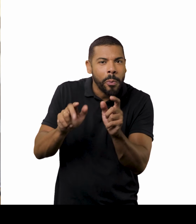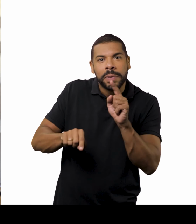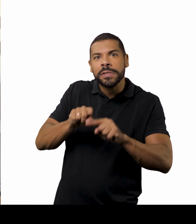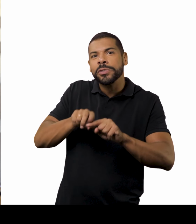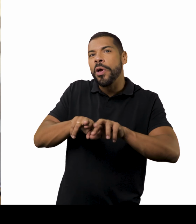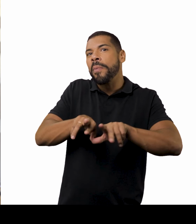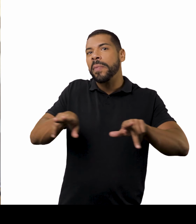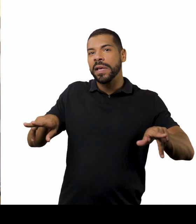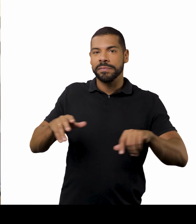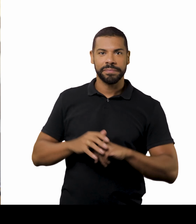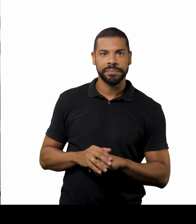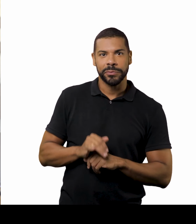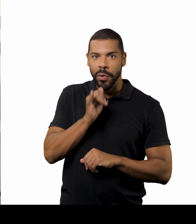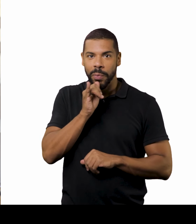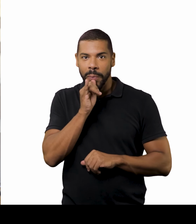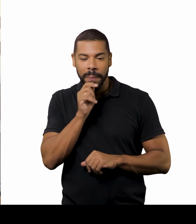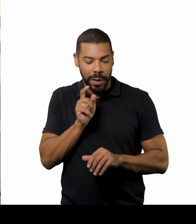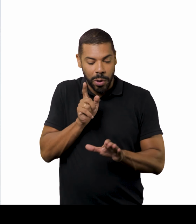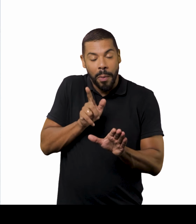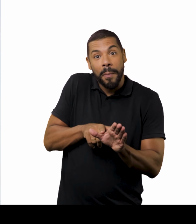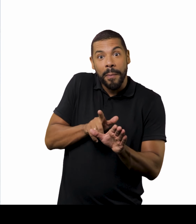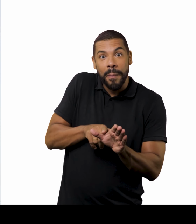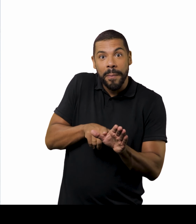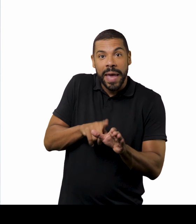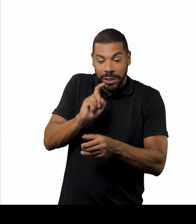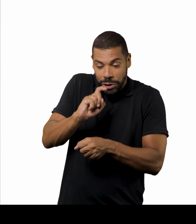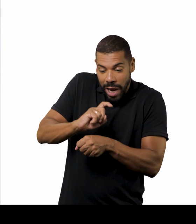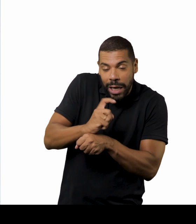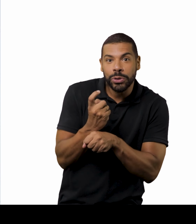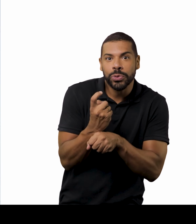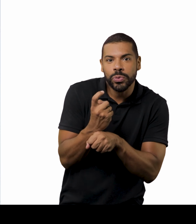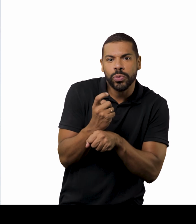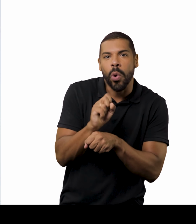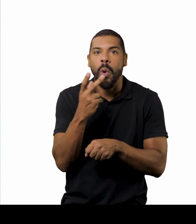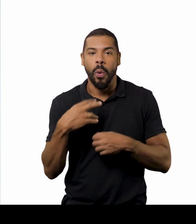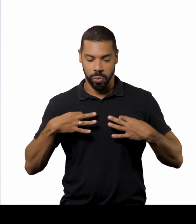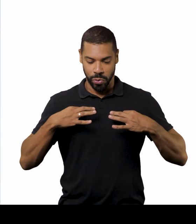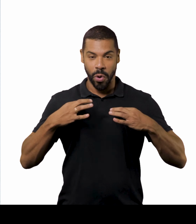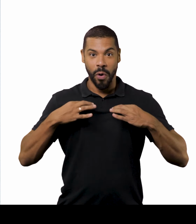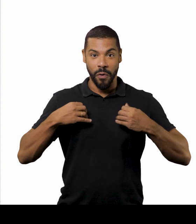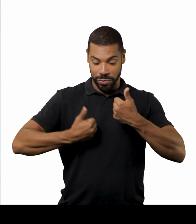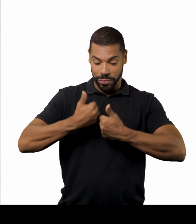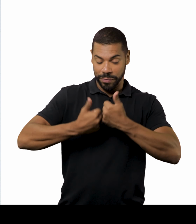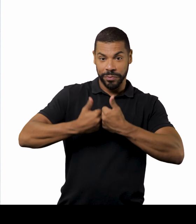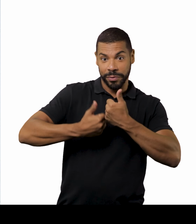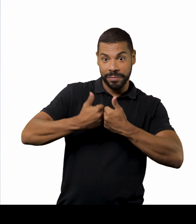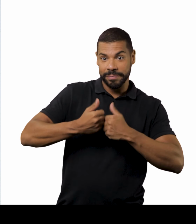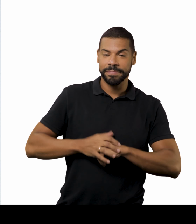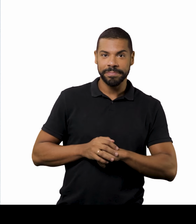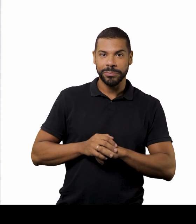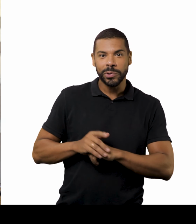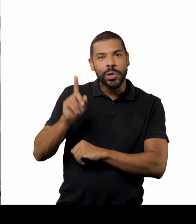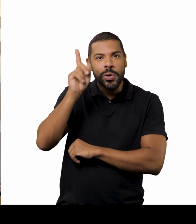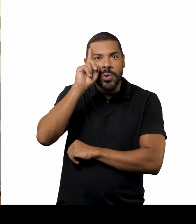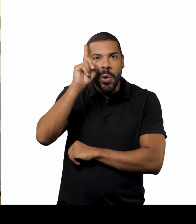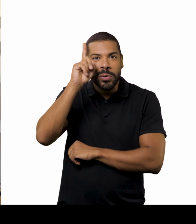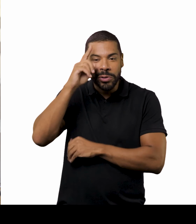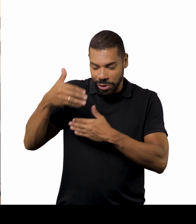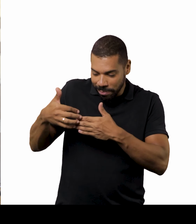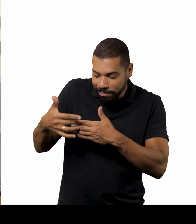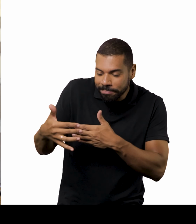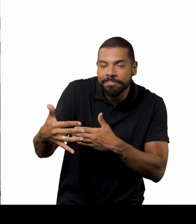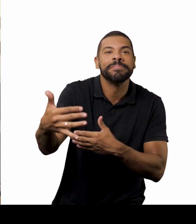esses elementos, seja um pé de caju, seja um uniforme de futebol que a pessoa está usando no boteco da esquina. O cotidiano